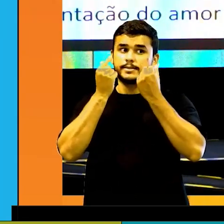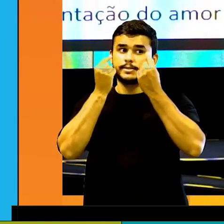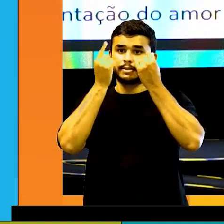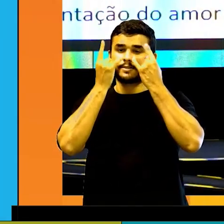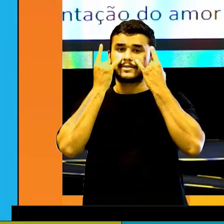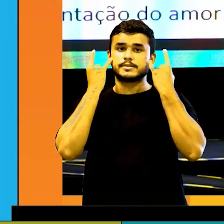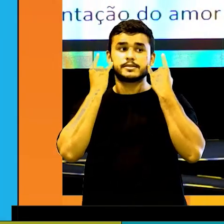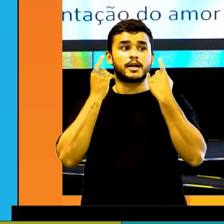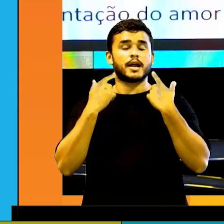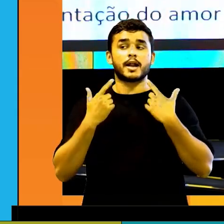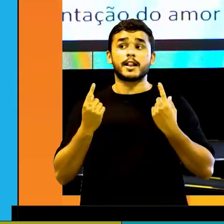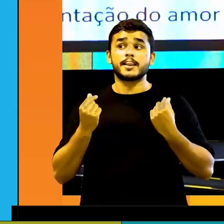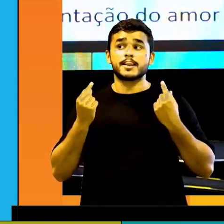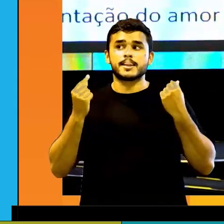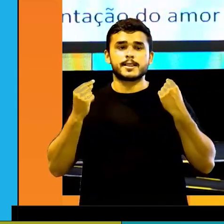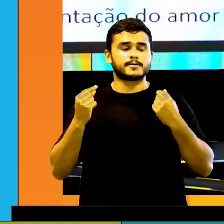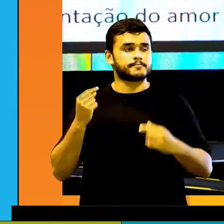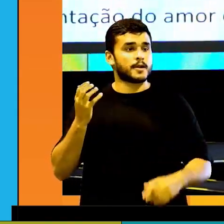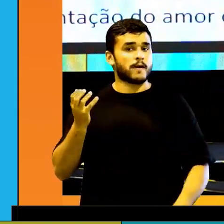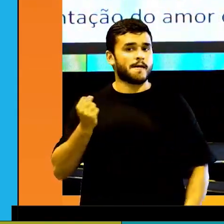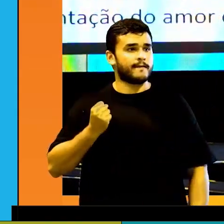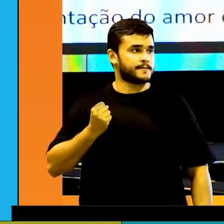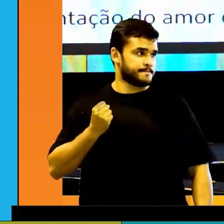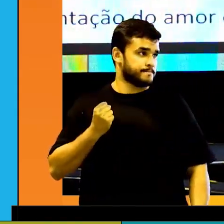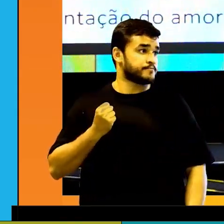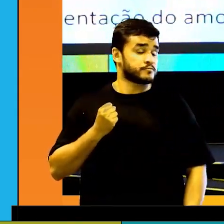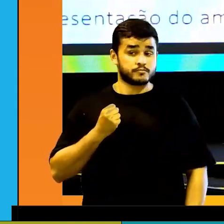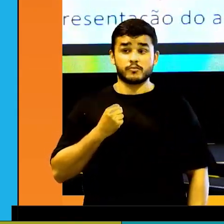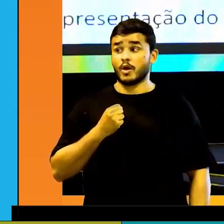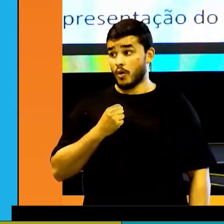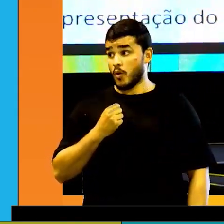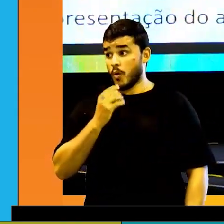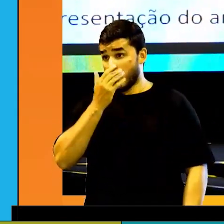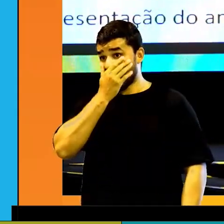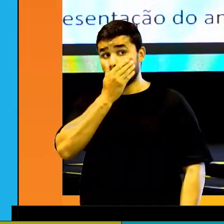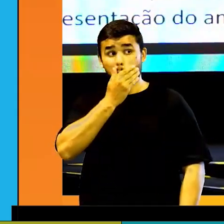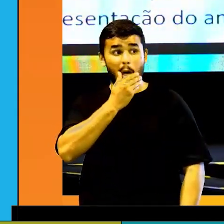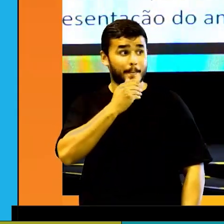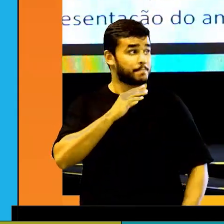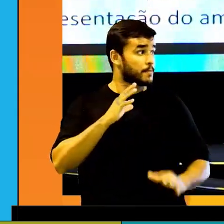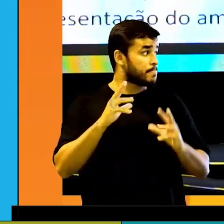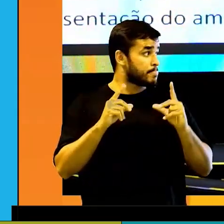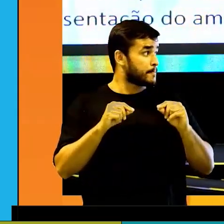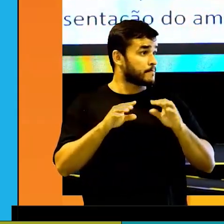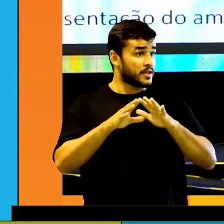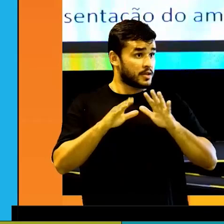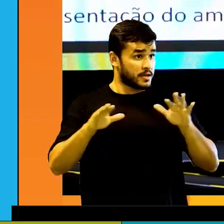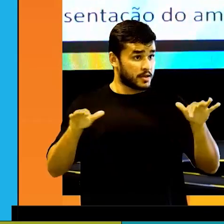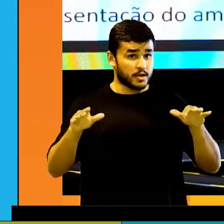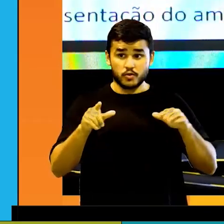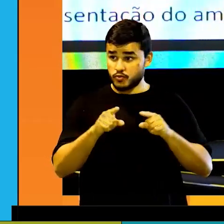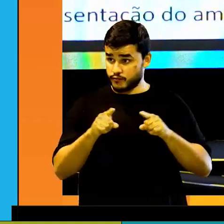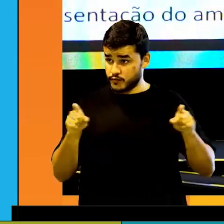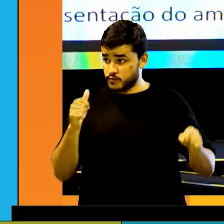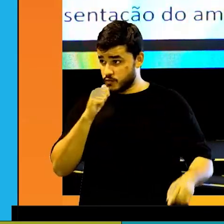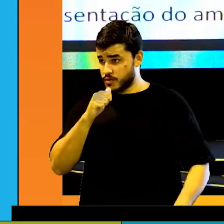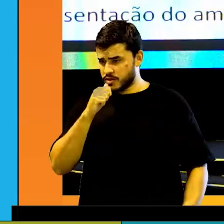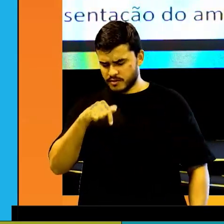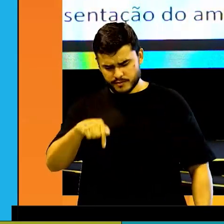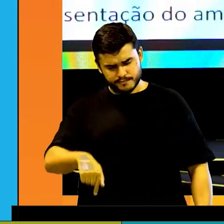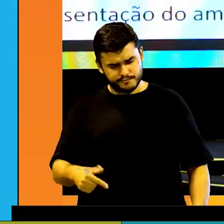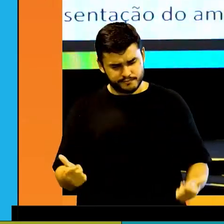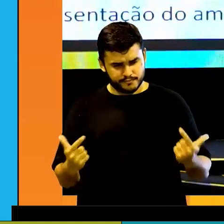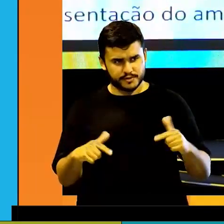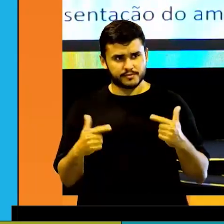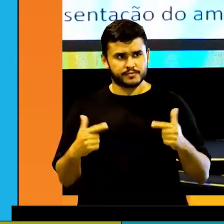era um caça-dotes. Naquela época, meninas, fiquem tranquilas, viu? Hoje não